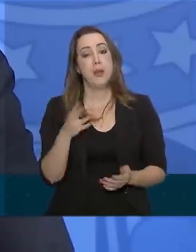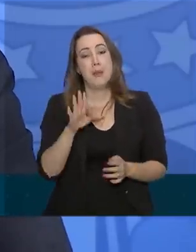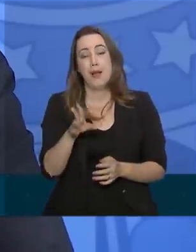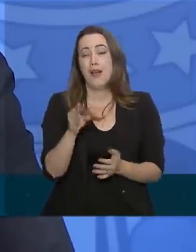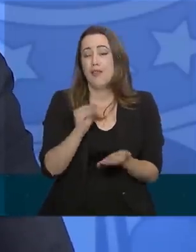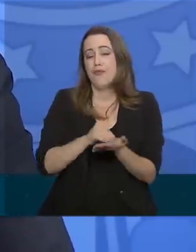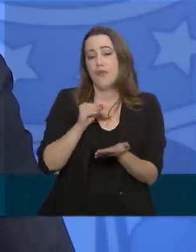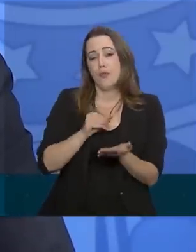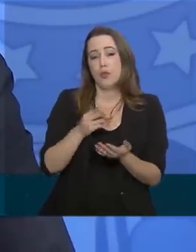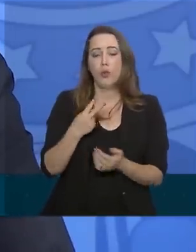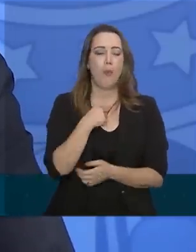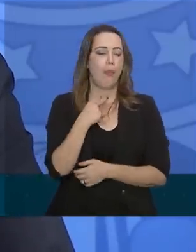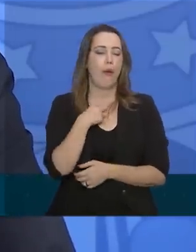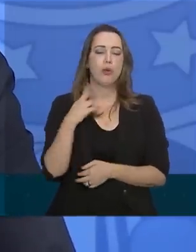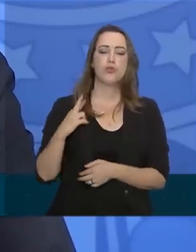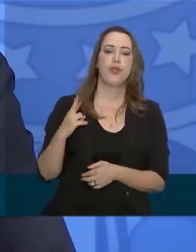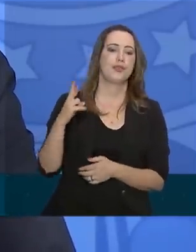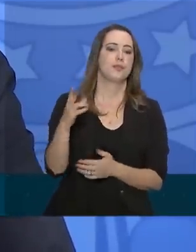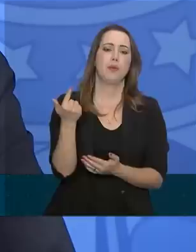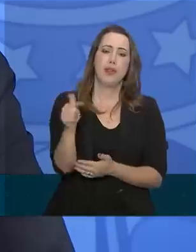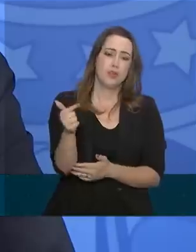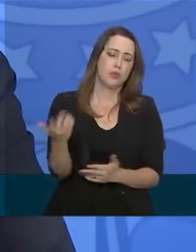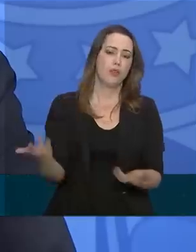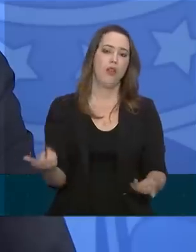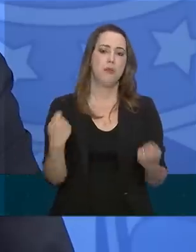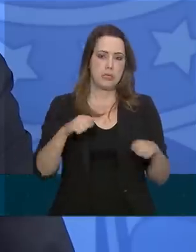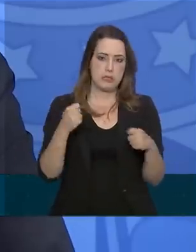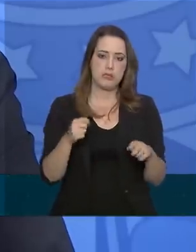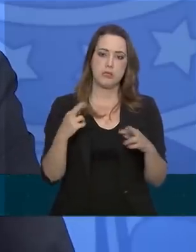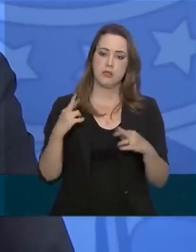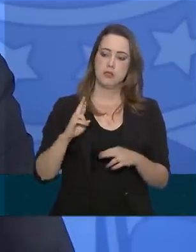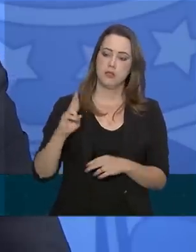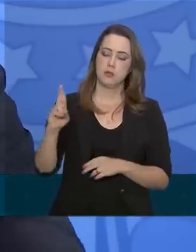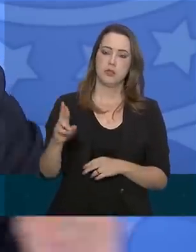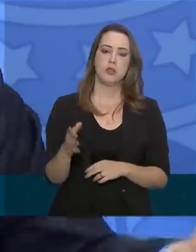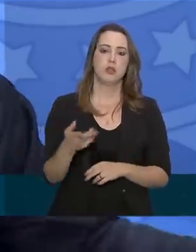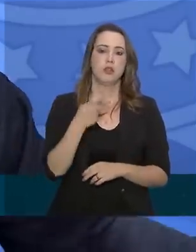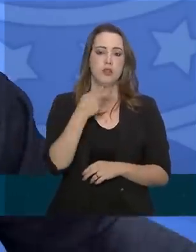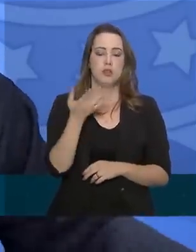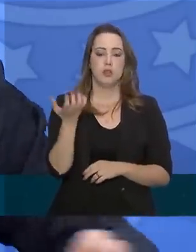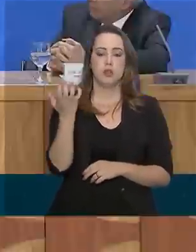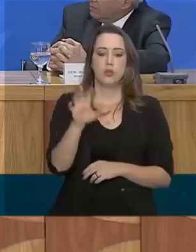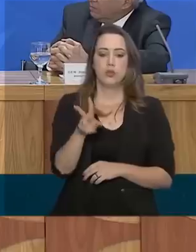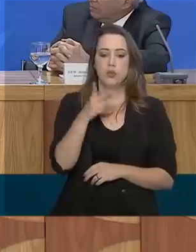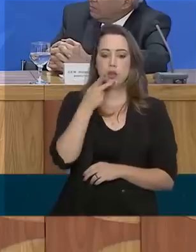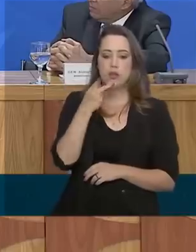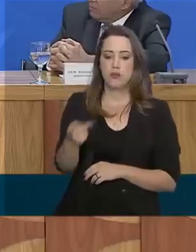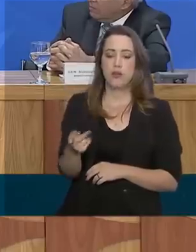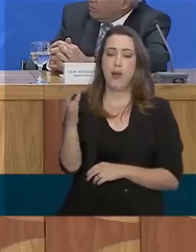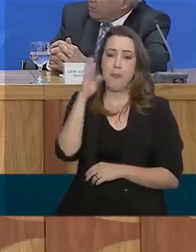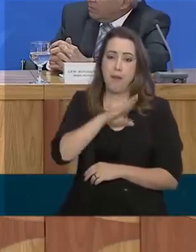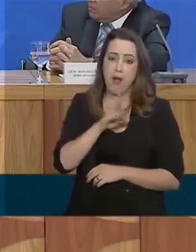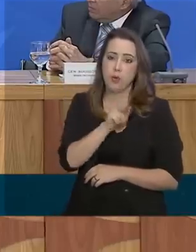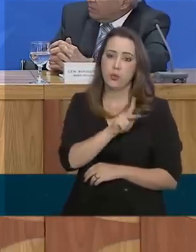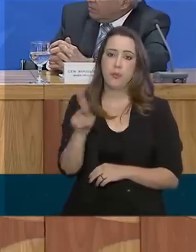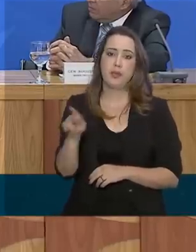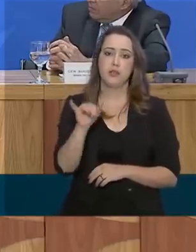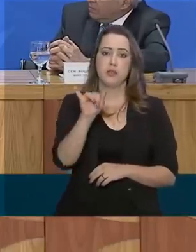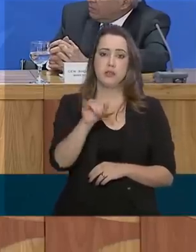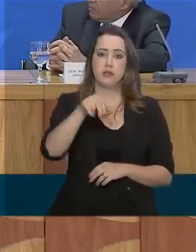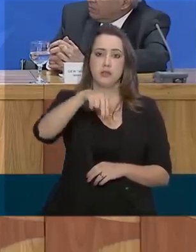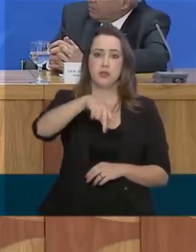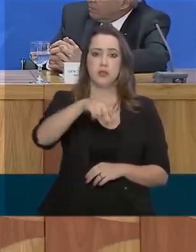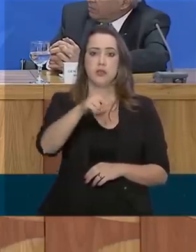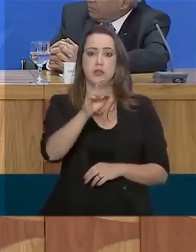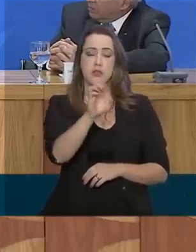irresponsáveis não quero fazer mal juízo do do presidente lado do ipp mas tá muito estranho